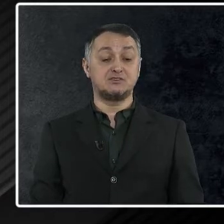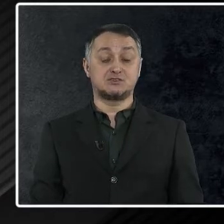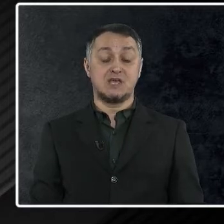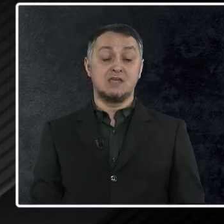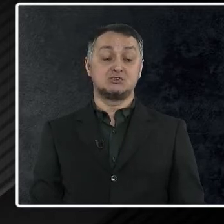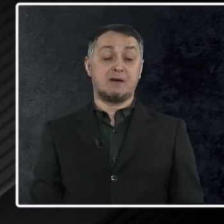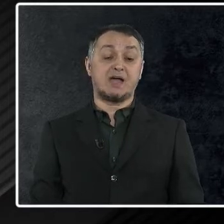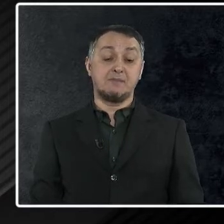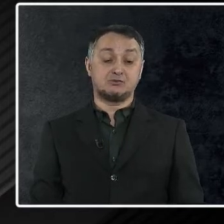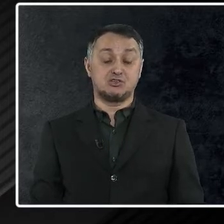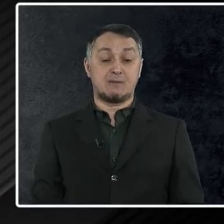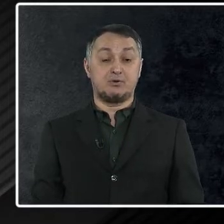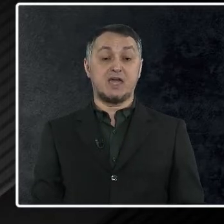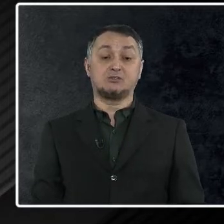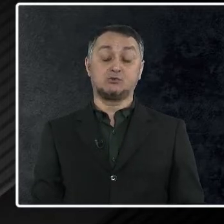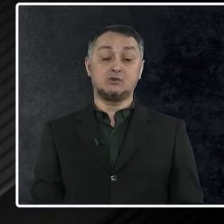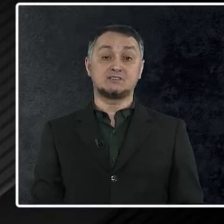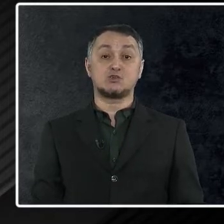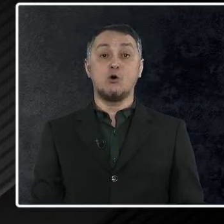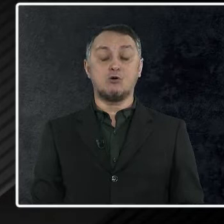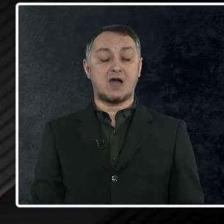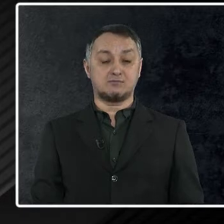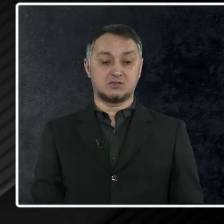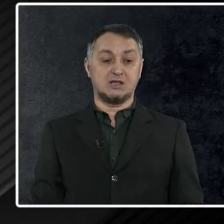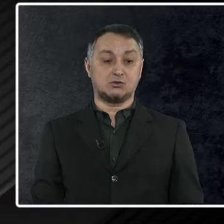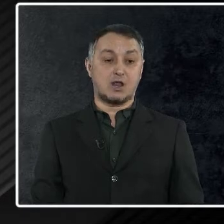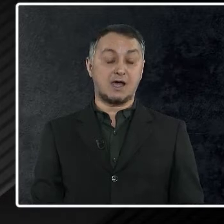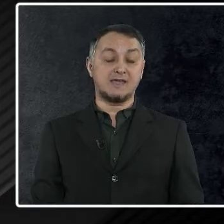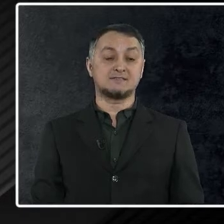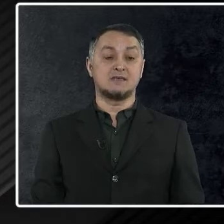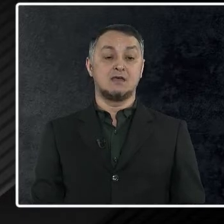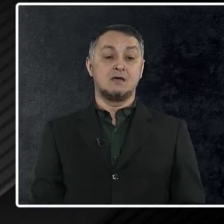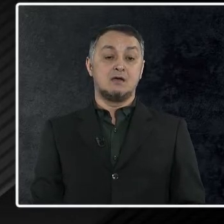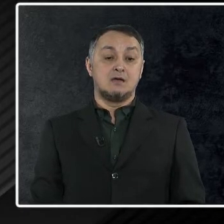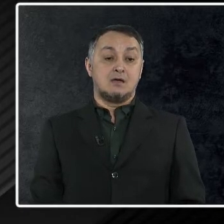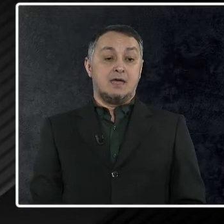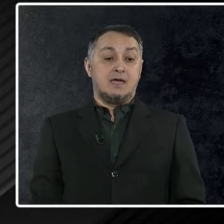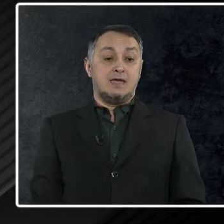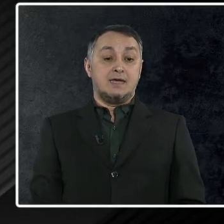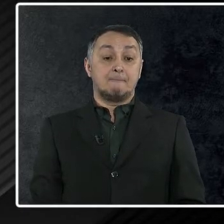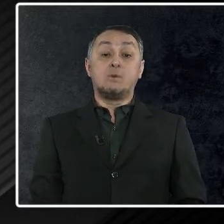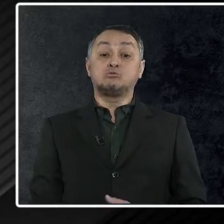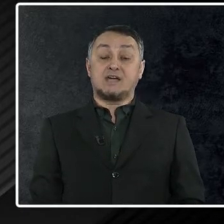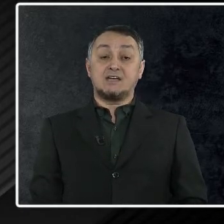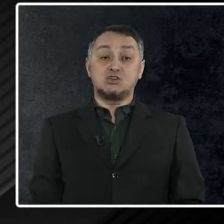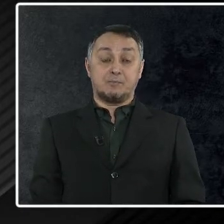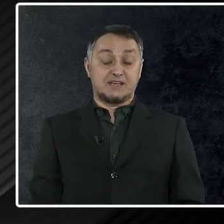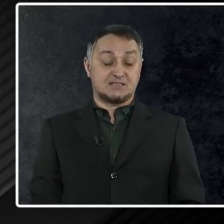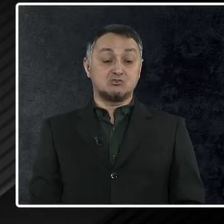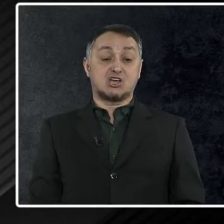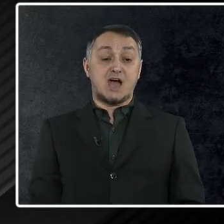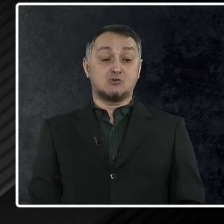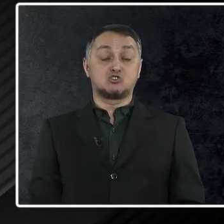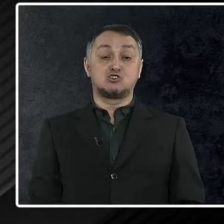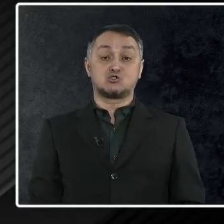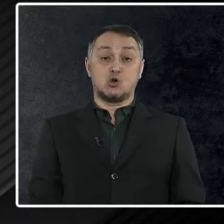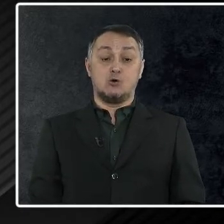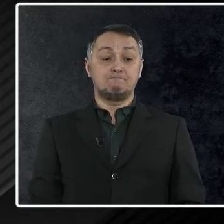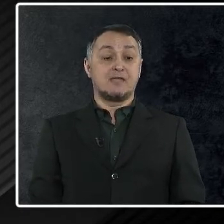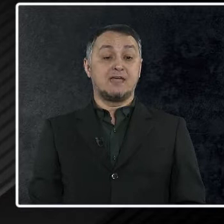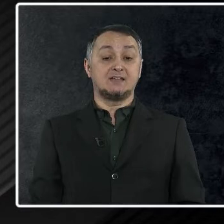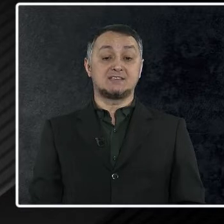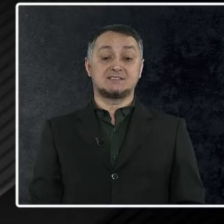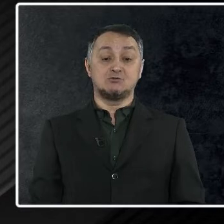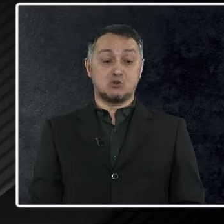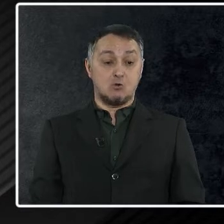para fins de pagamento de apoiadores ou cabos eleitorais. Montagem e operação de carros de